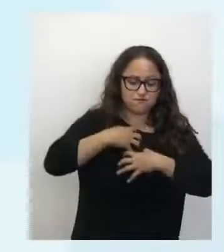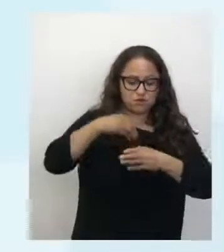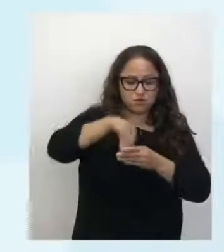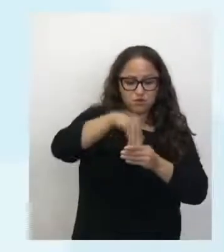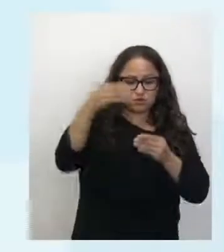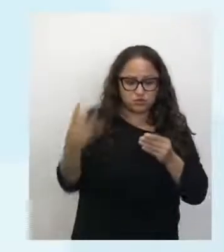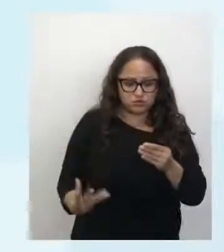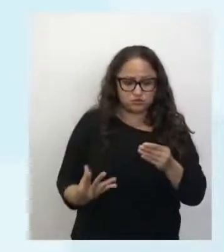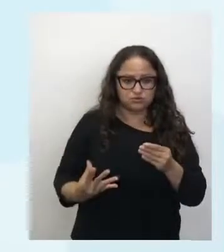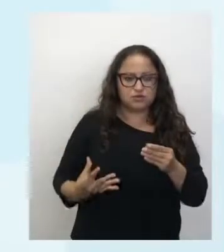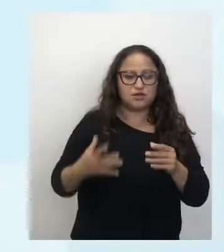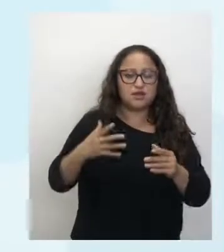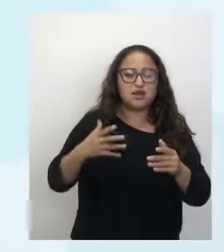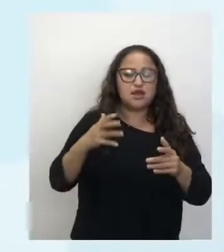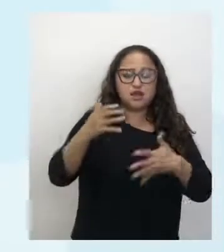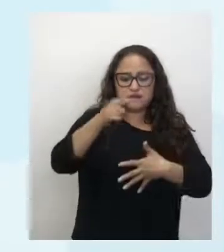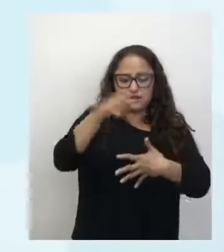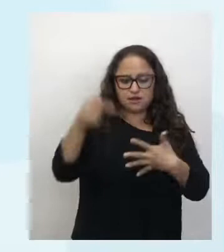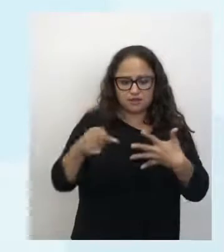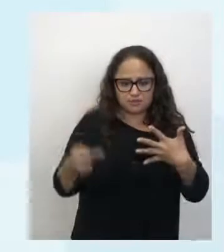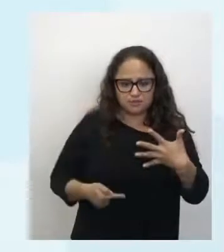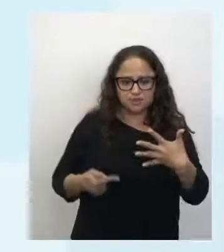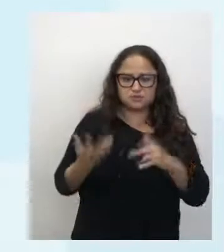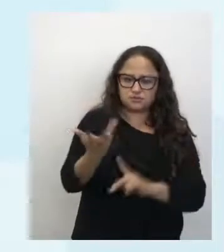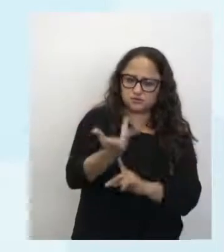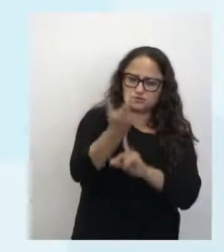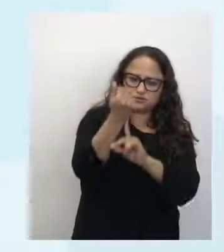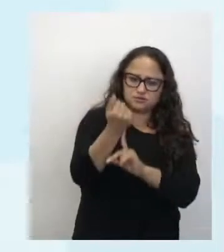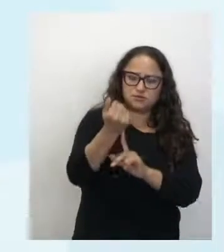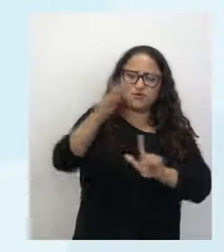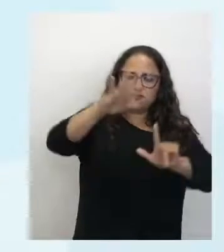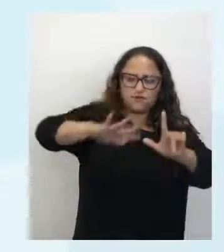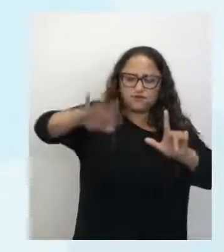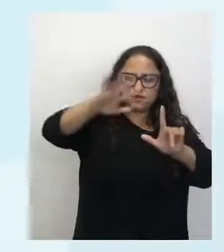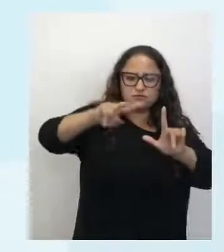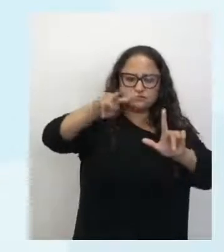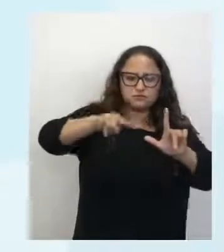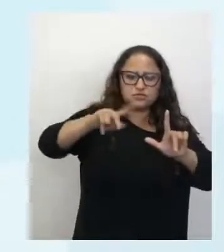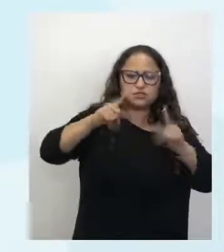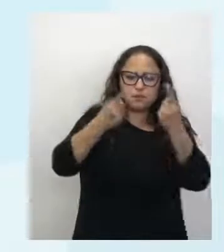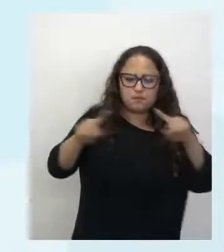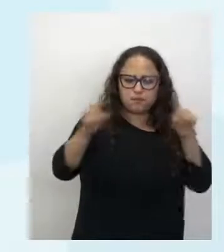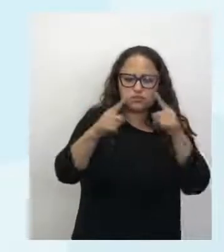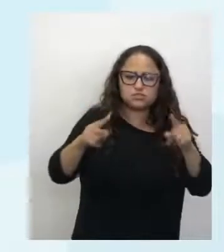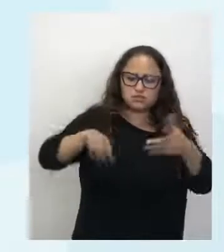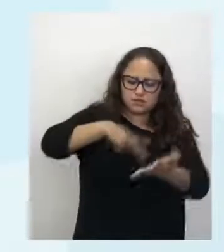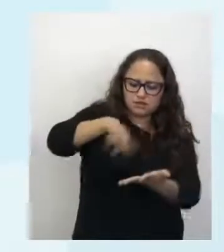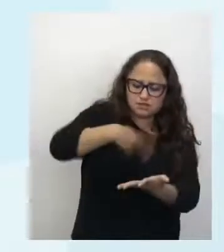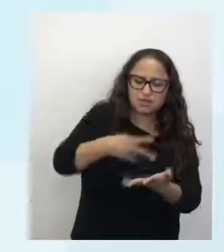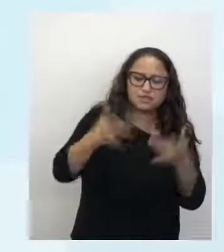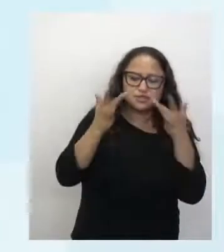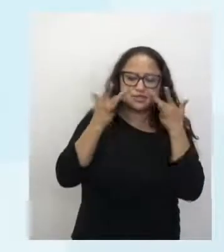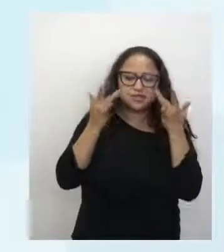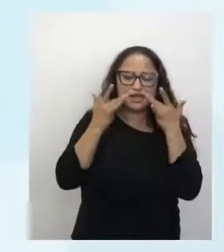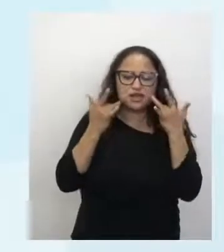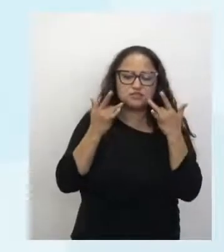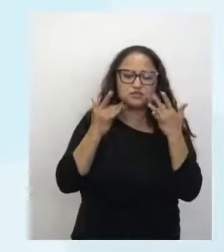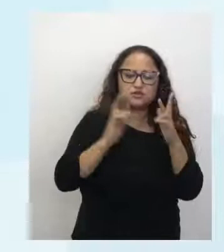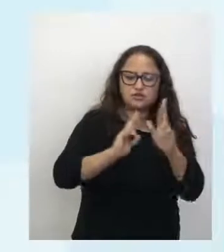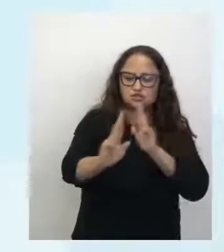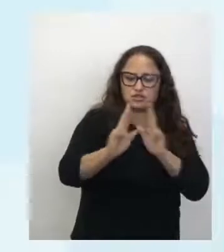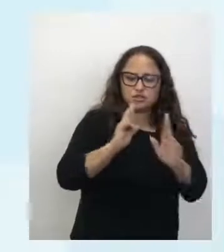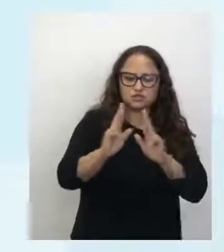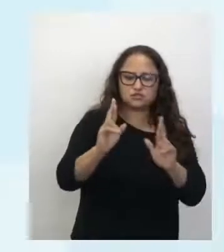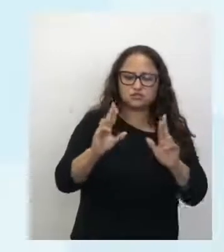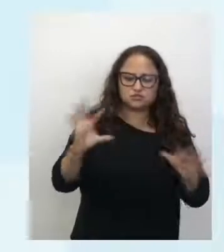forma conteúdo, elementos das linguagens artísticas nas artes visuais, na música, na dança e no teatro, e as relações, né, entre essas